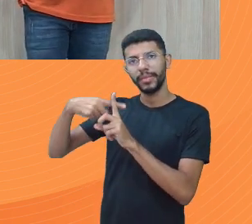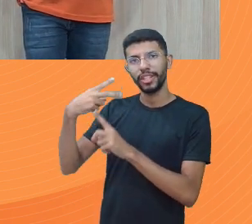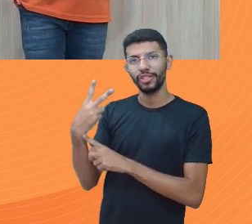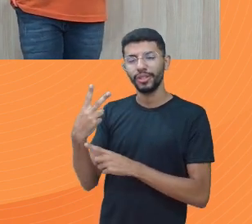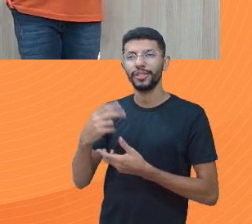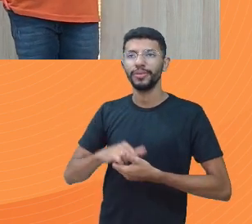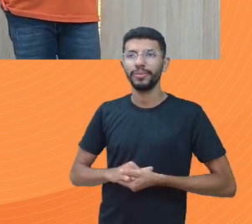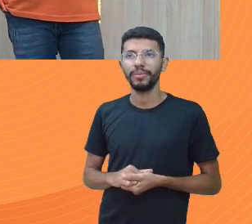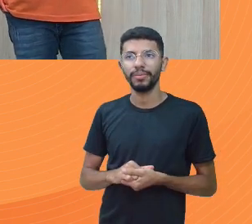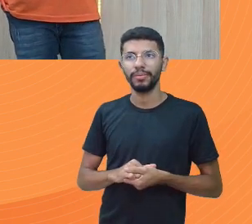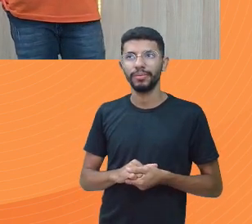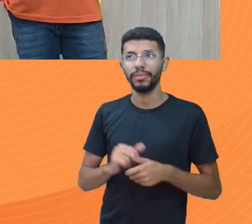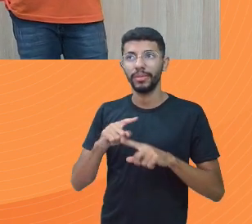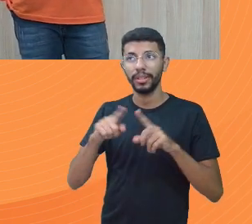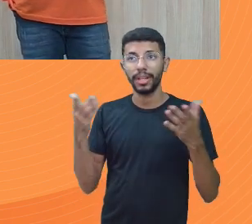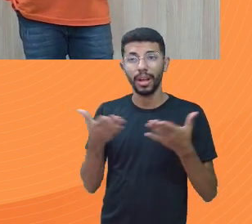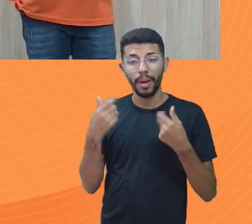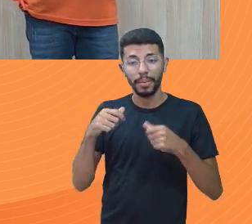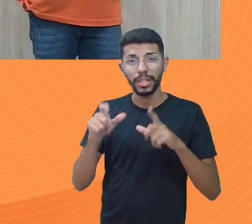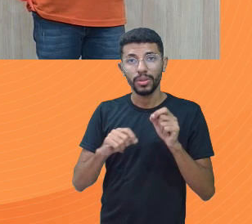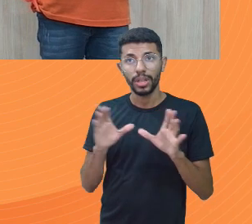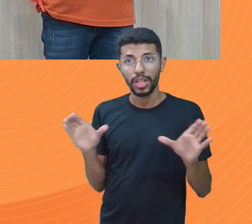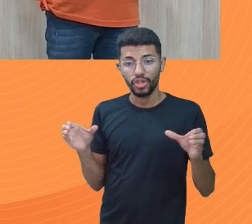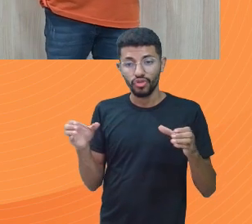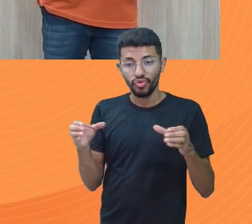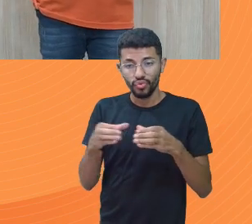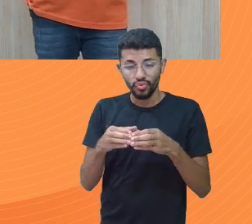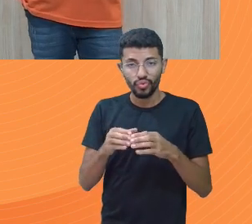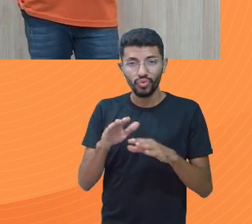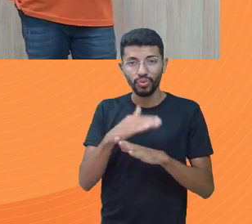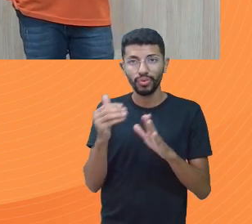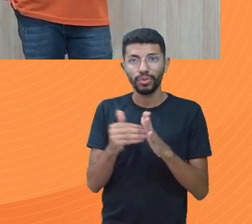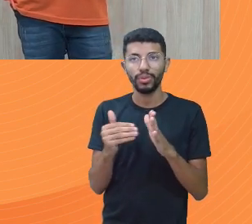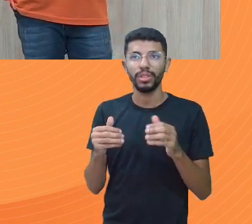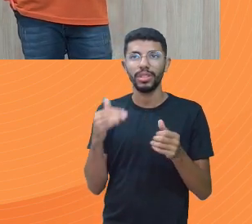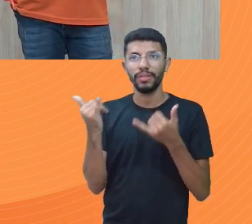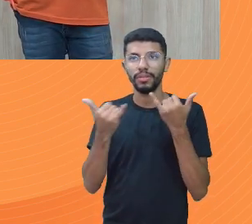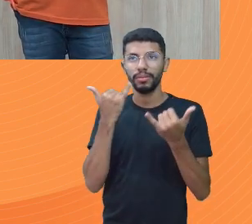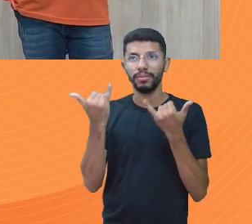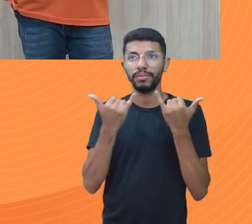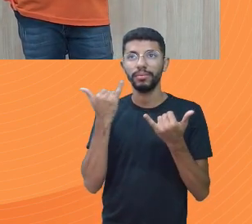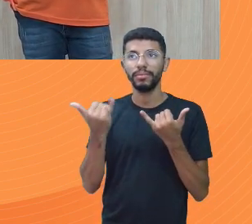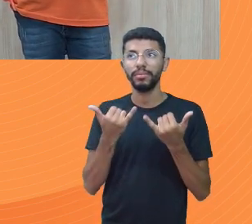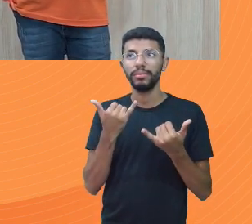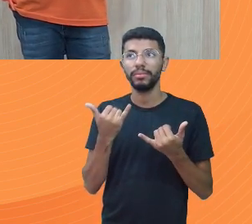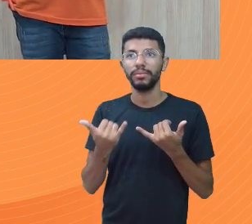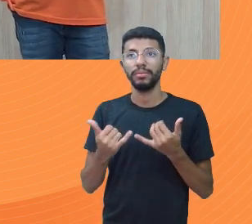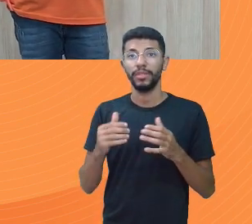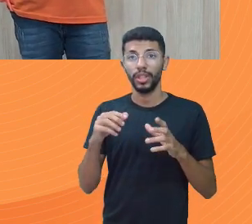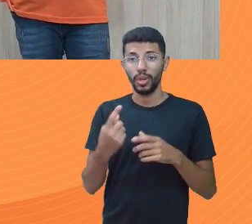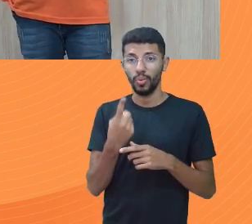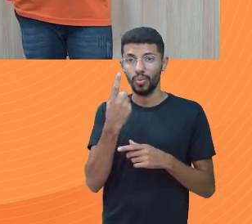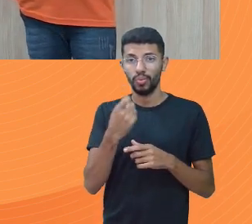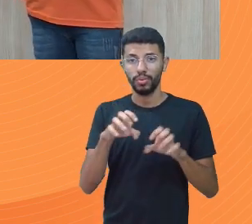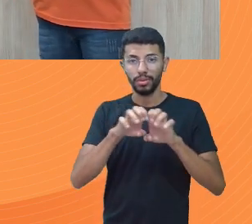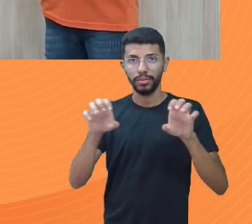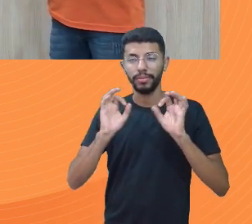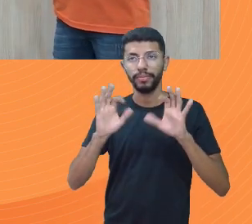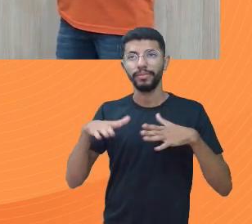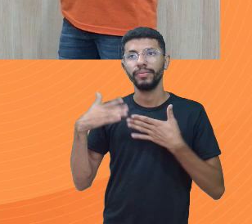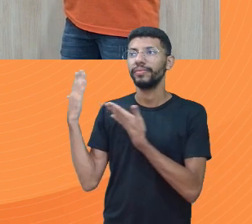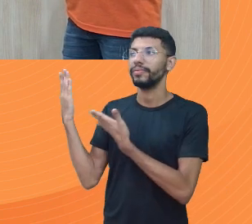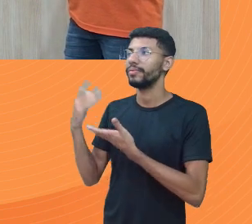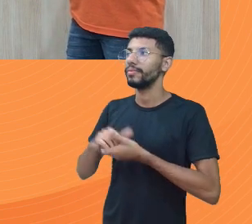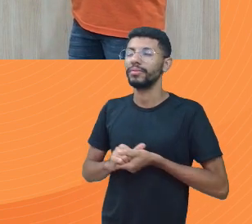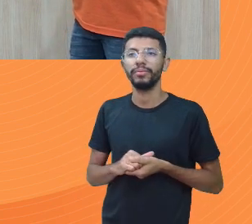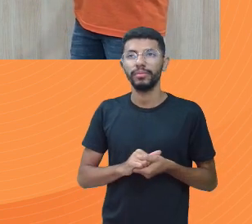2. Agora, eu preciso juntar todas essas informações em uma única expressão, tá bom? Então, bora lá, ó.